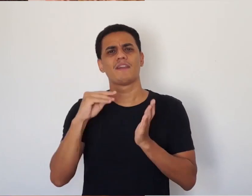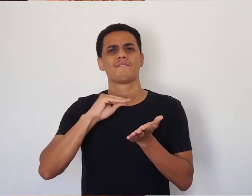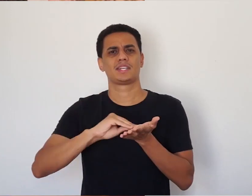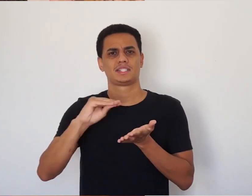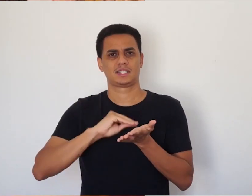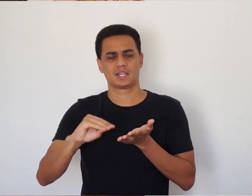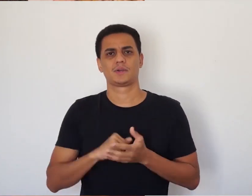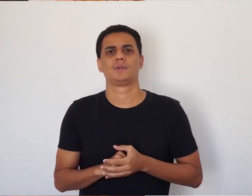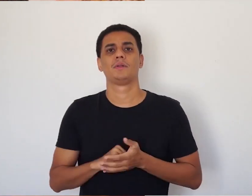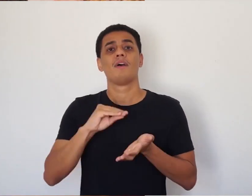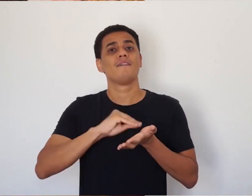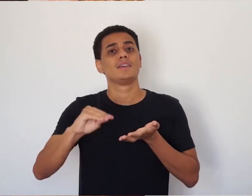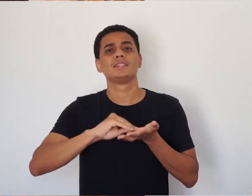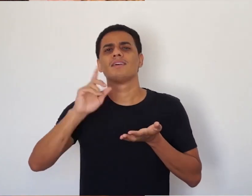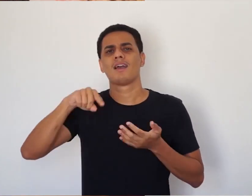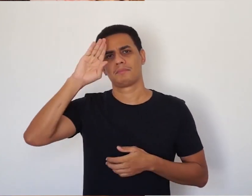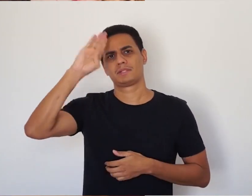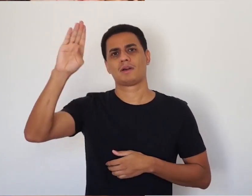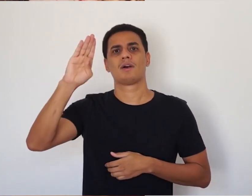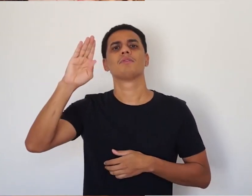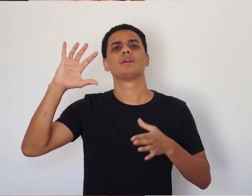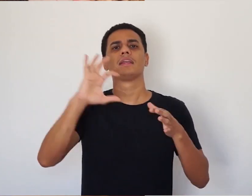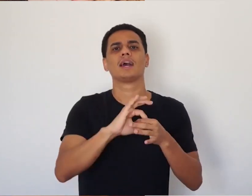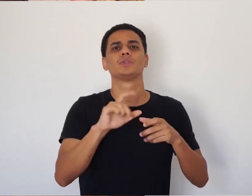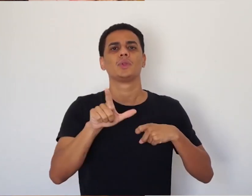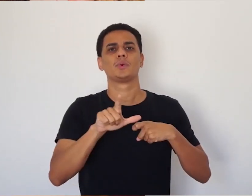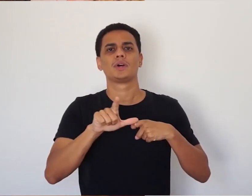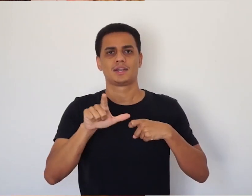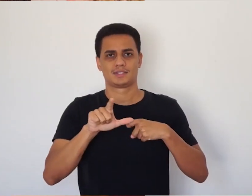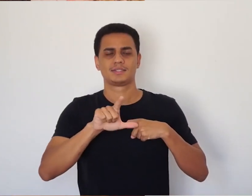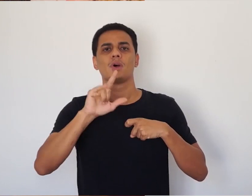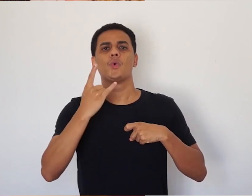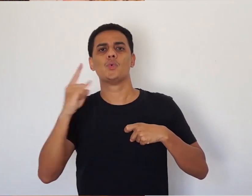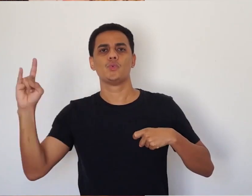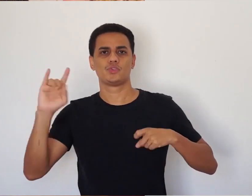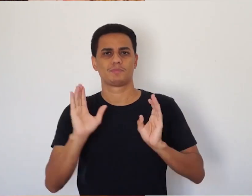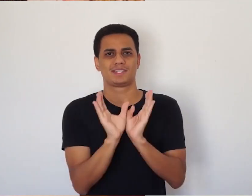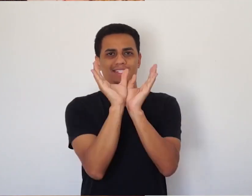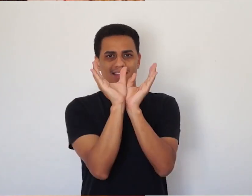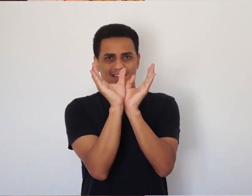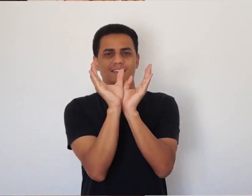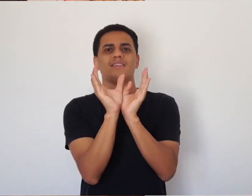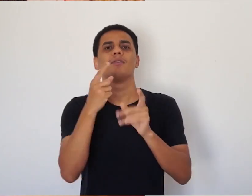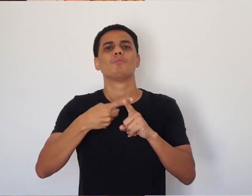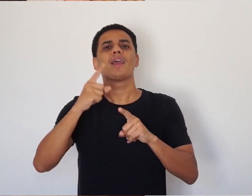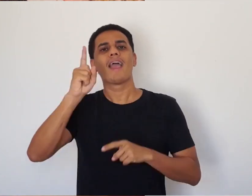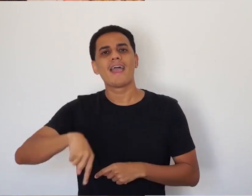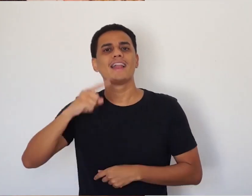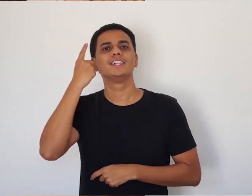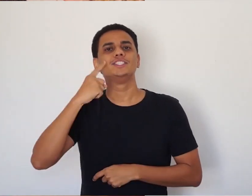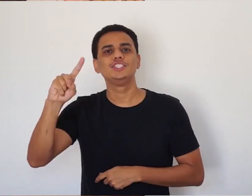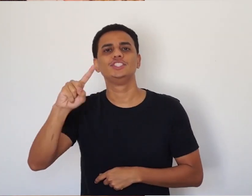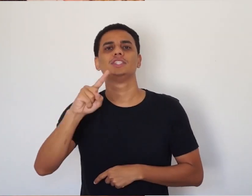participarmos da ceia de um versículo que é uma referência lá em Lucas, a última ceia então, porque finalmente chegou o dia dos